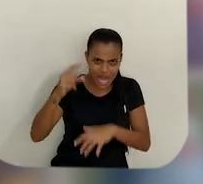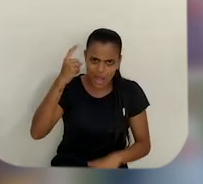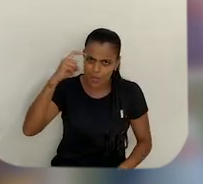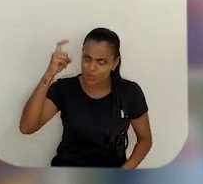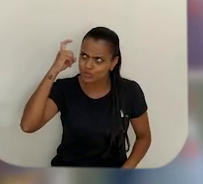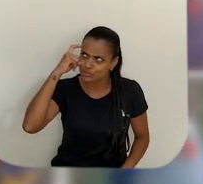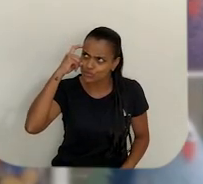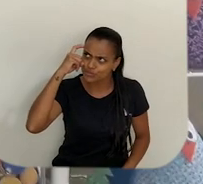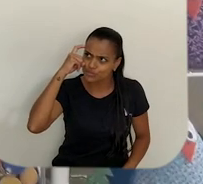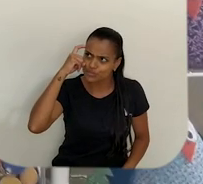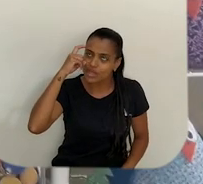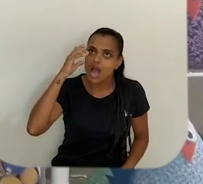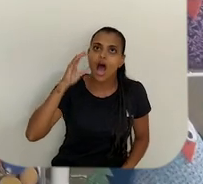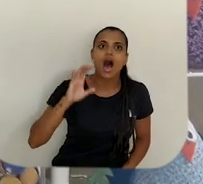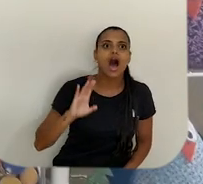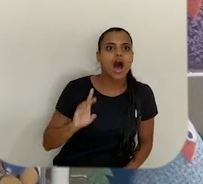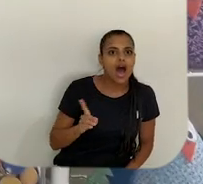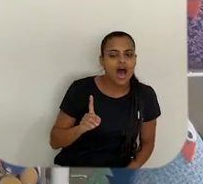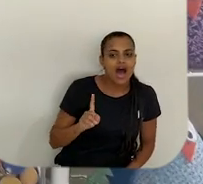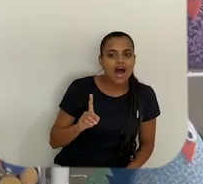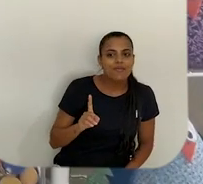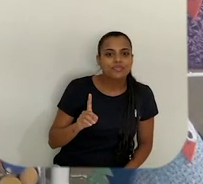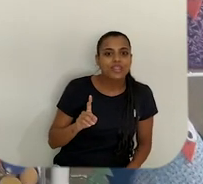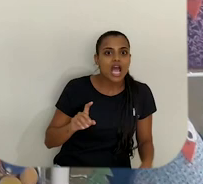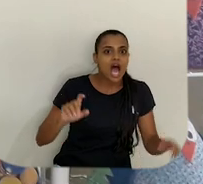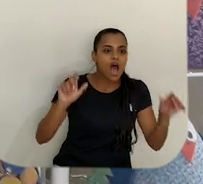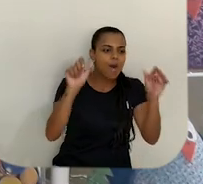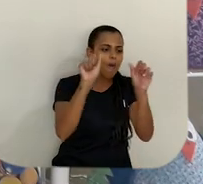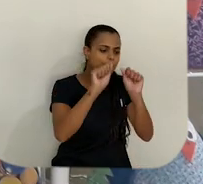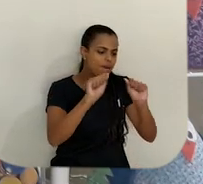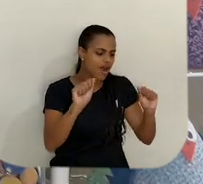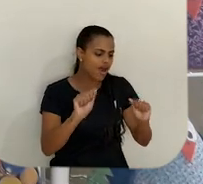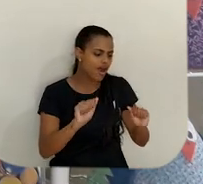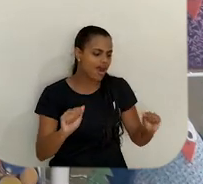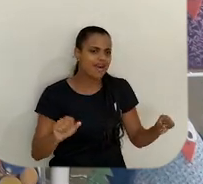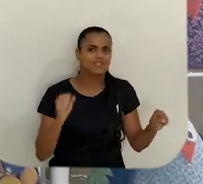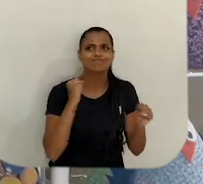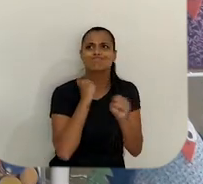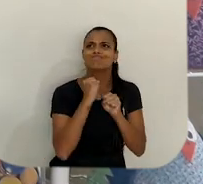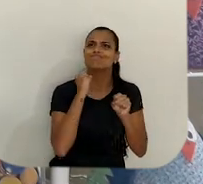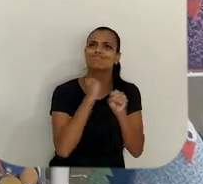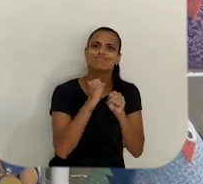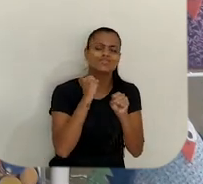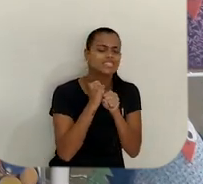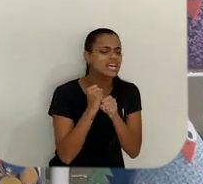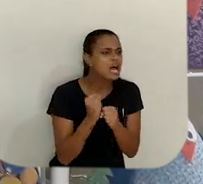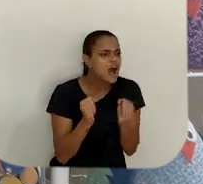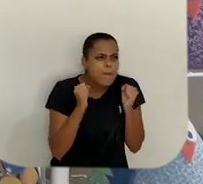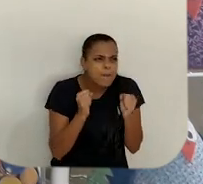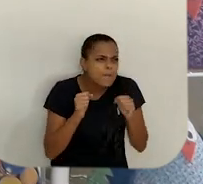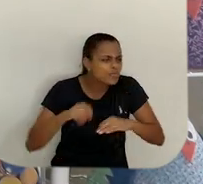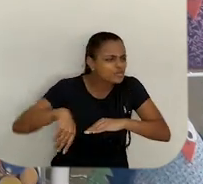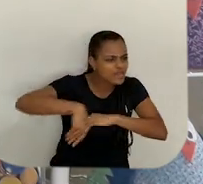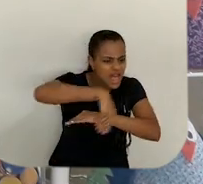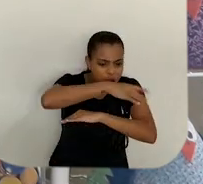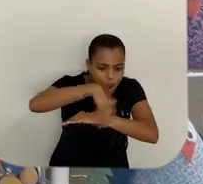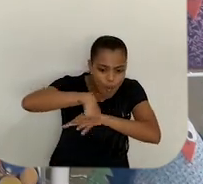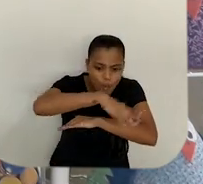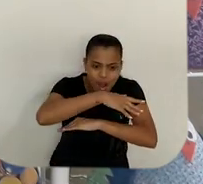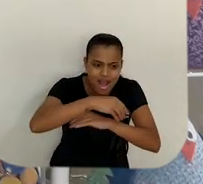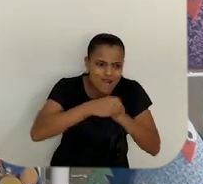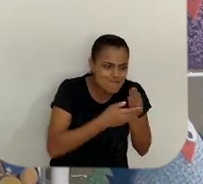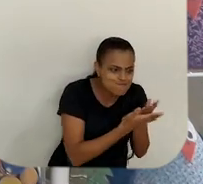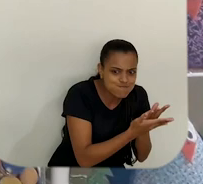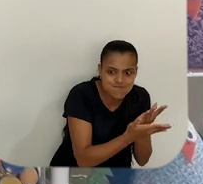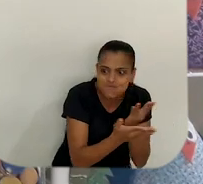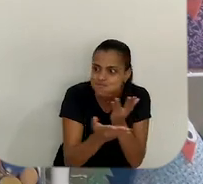e ele ficou pensando Ah então era uma obra artística então a arte